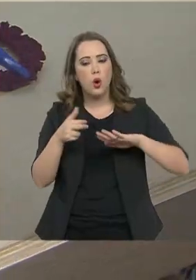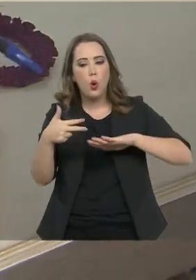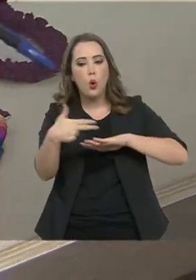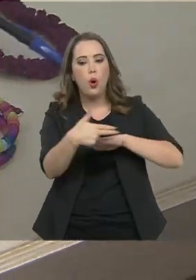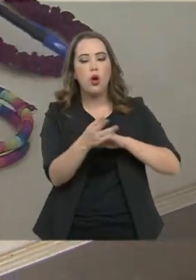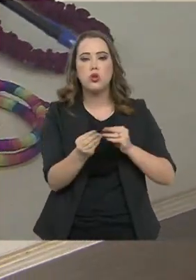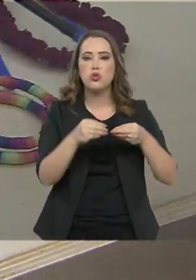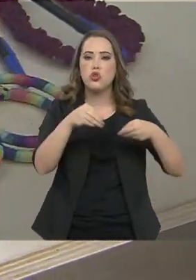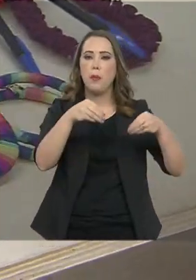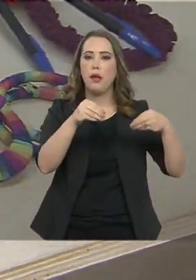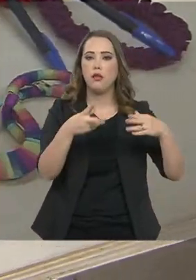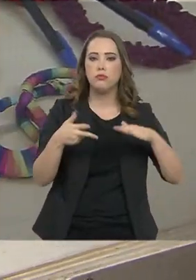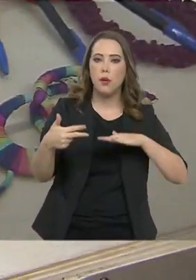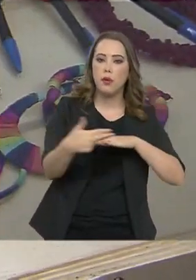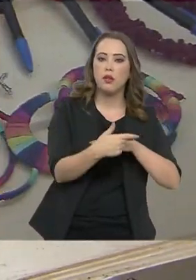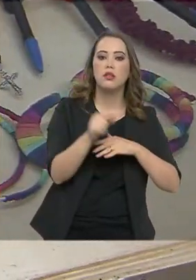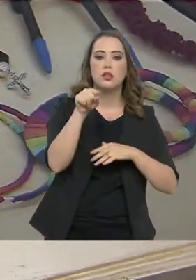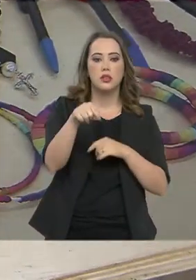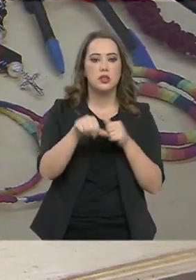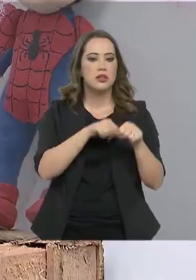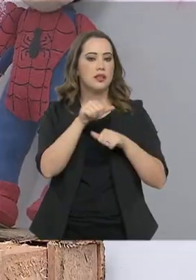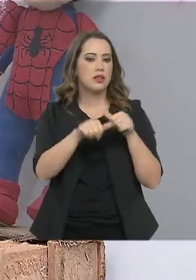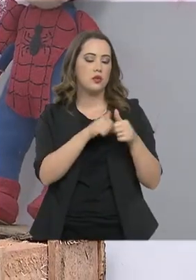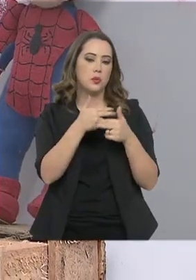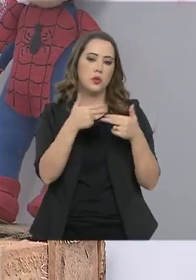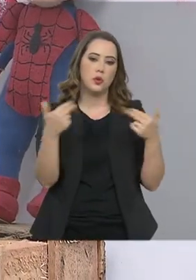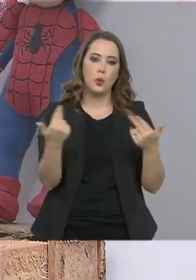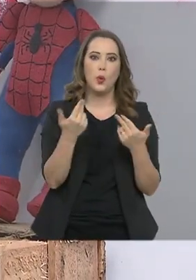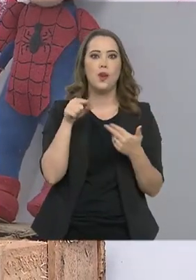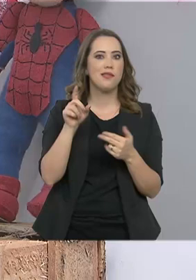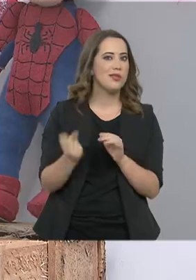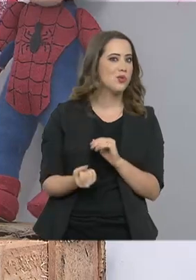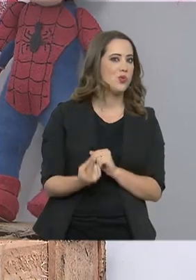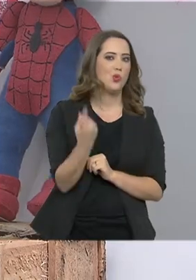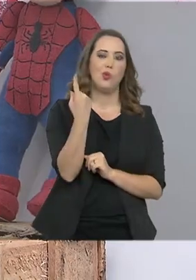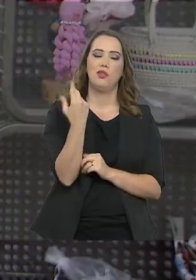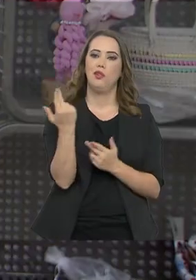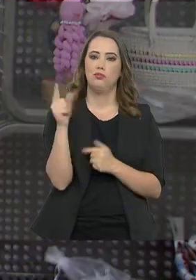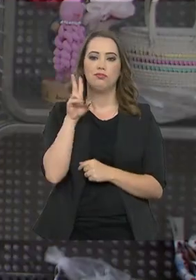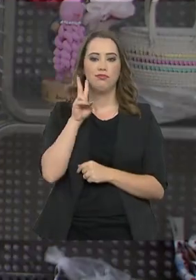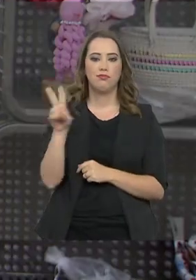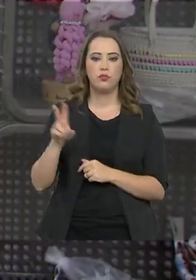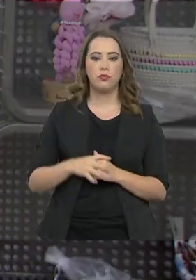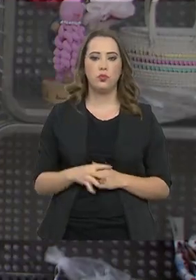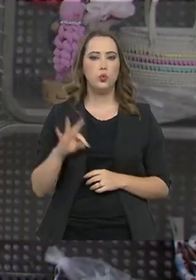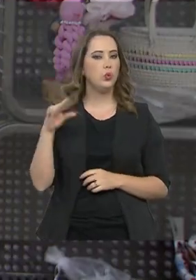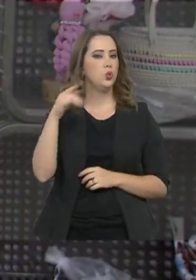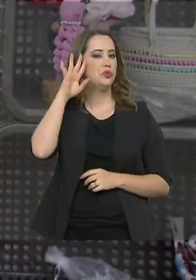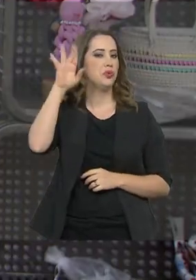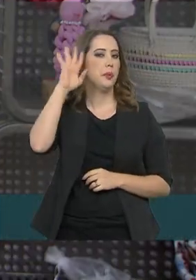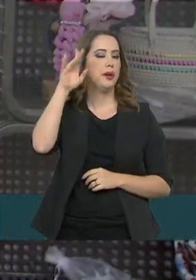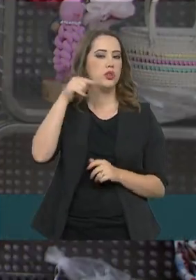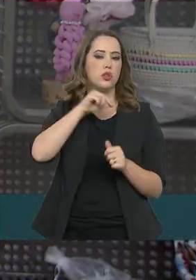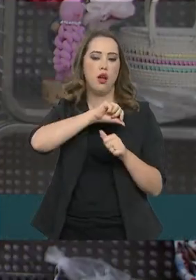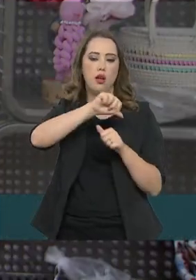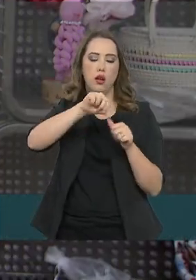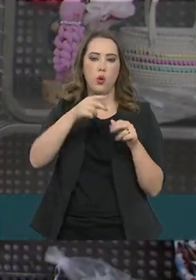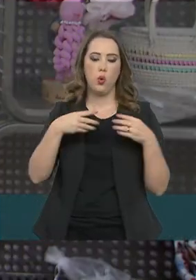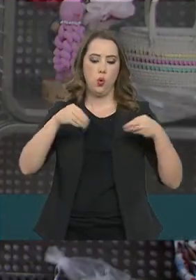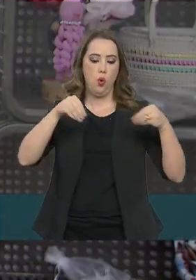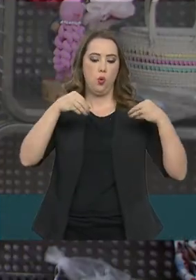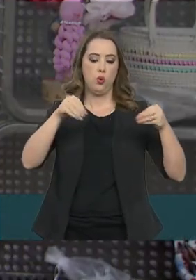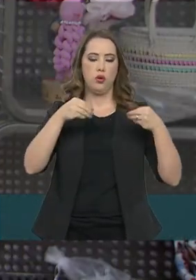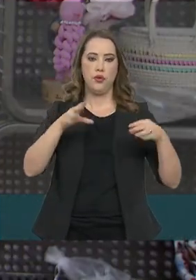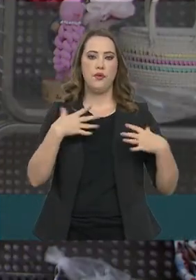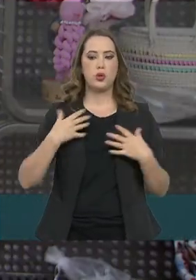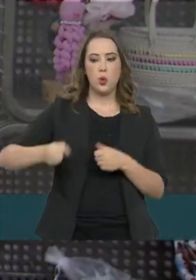qualquer pedaço de pano se transforma em peças únicas como essas. Tudo que você imaginar com retalho eu faço. Coxa,